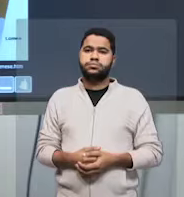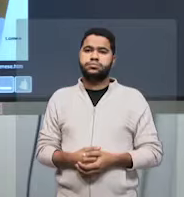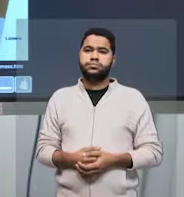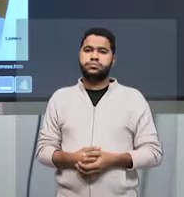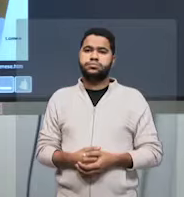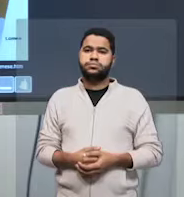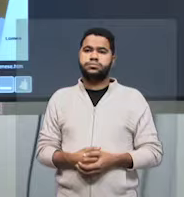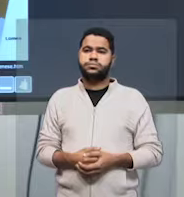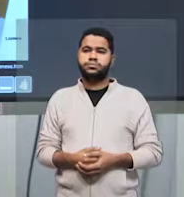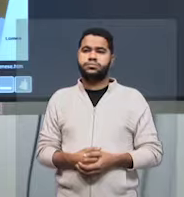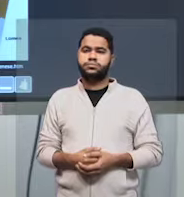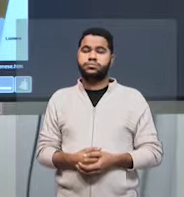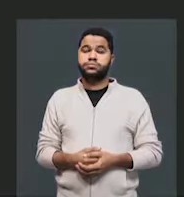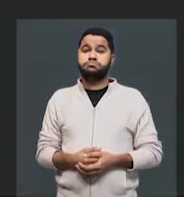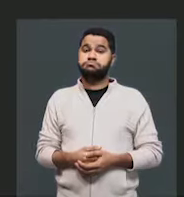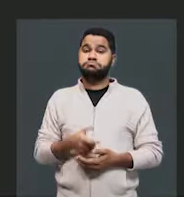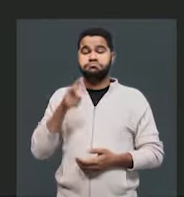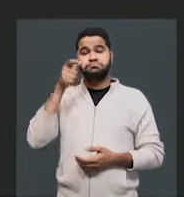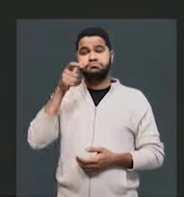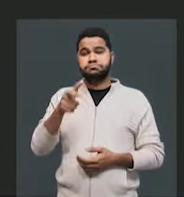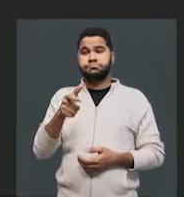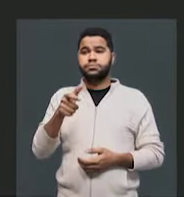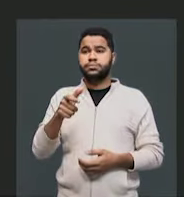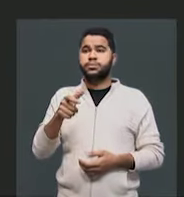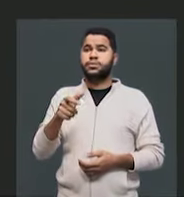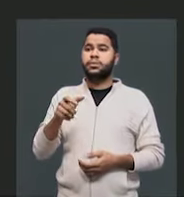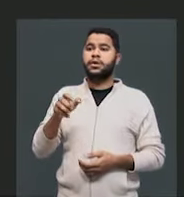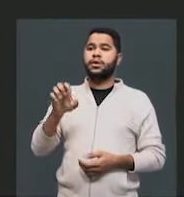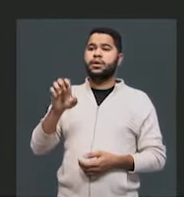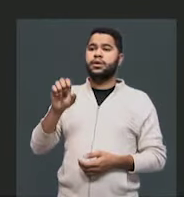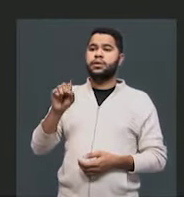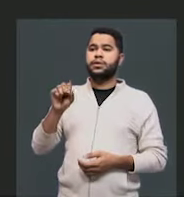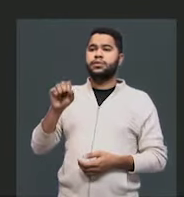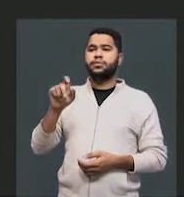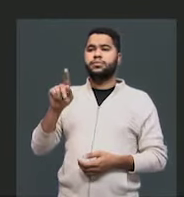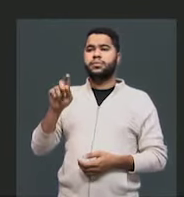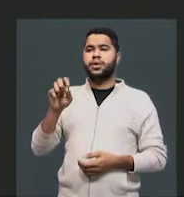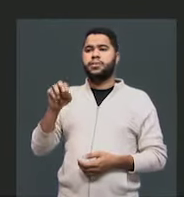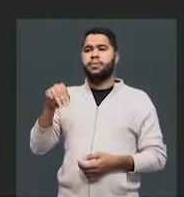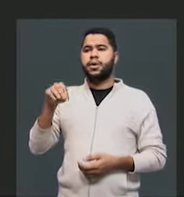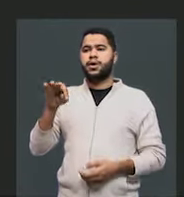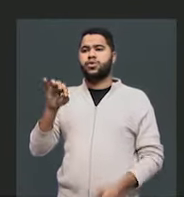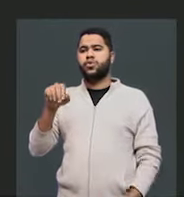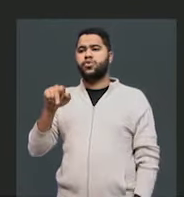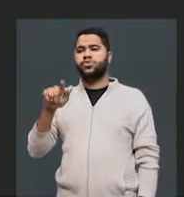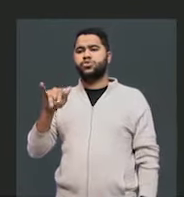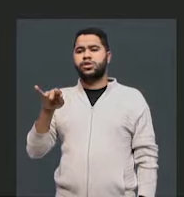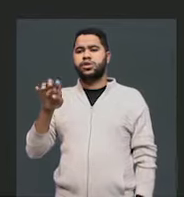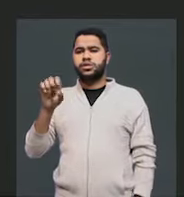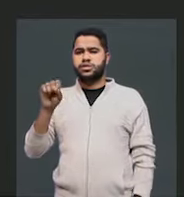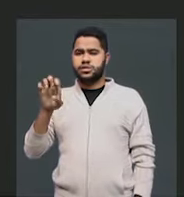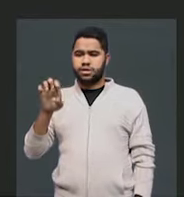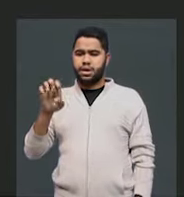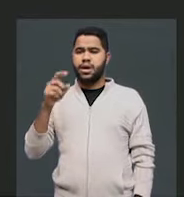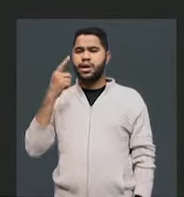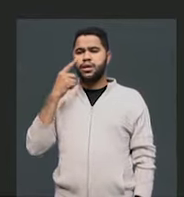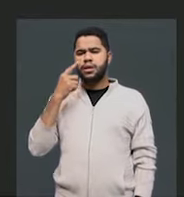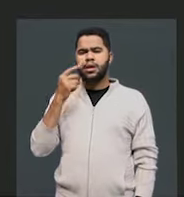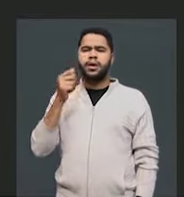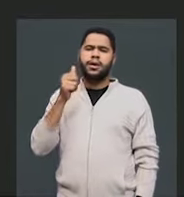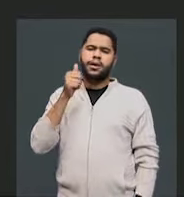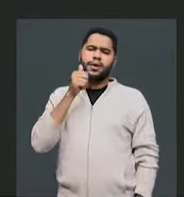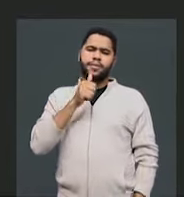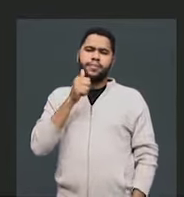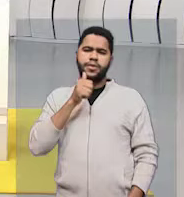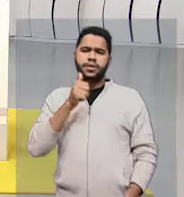Olha que interessante. Espermatogênese. Enquanto a menina, lá quando está na barriga da mãe, 20 semanas,